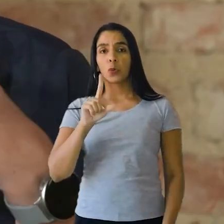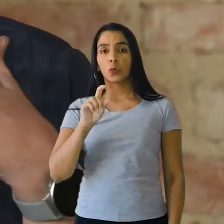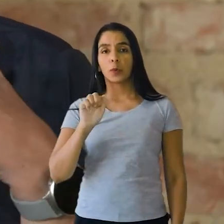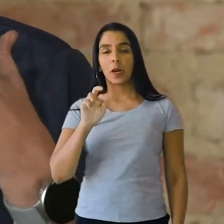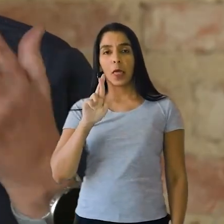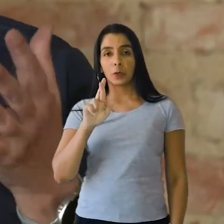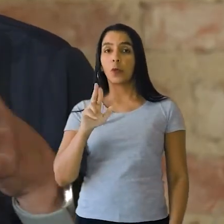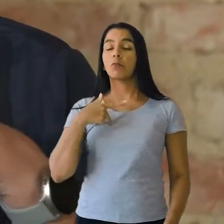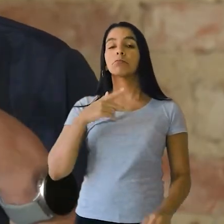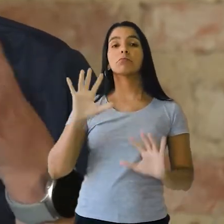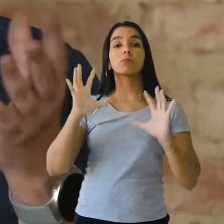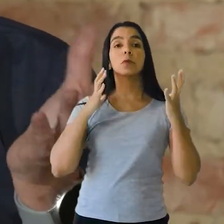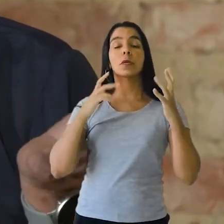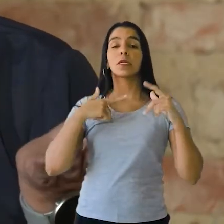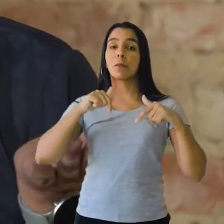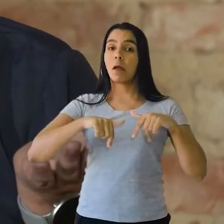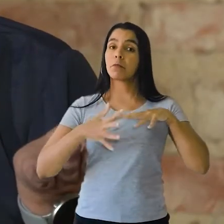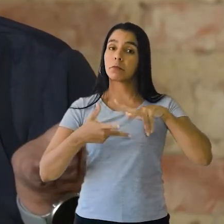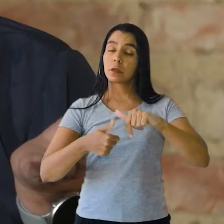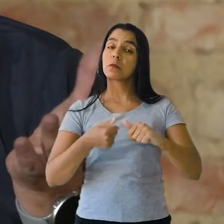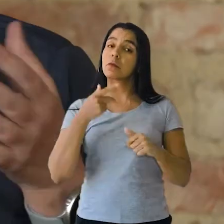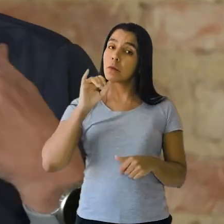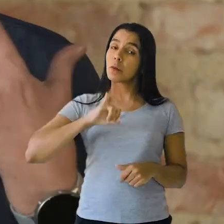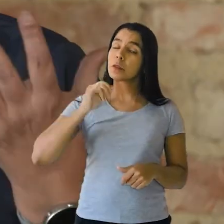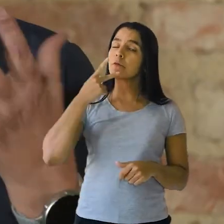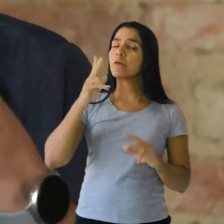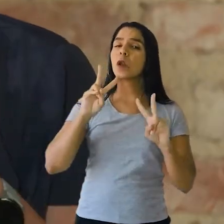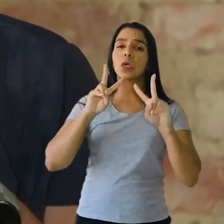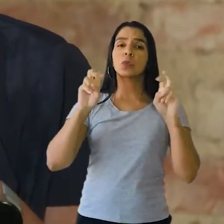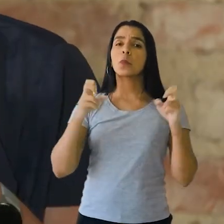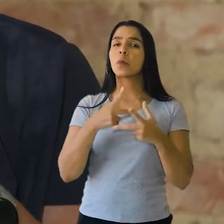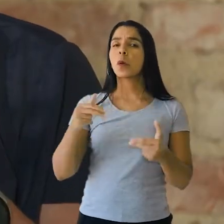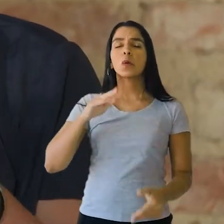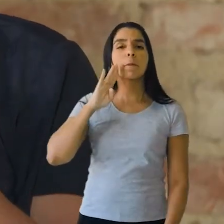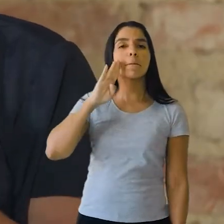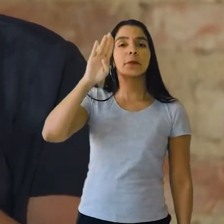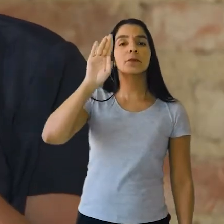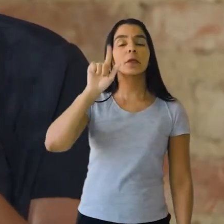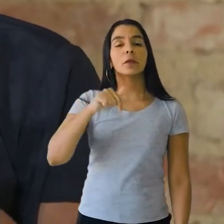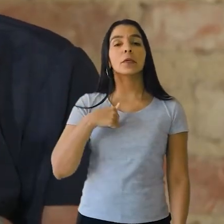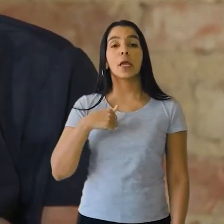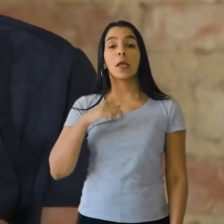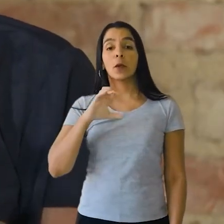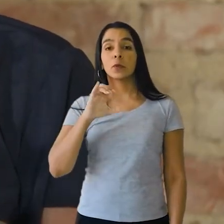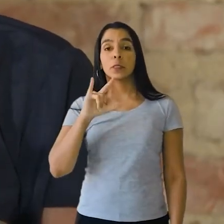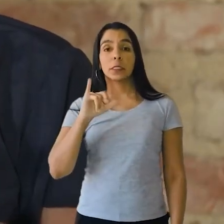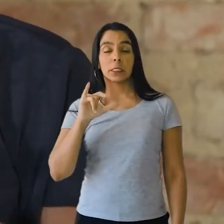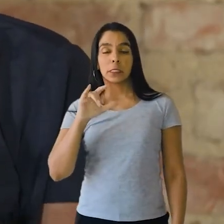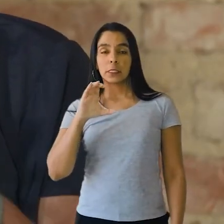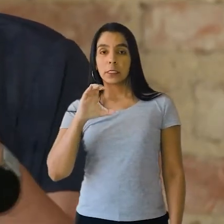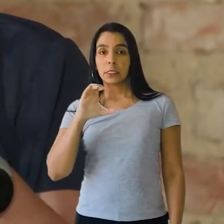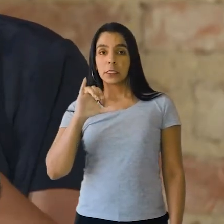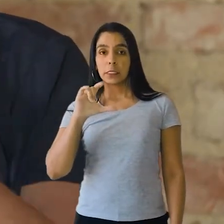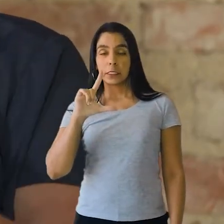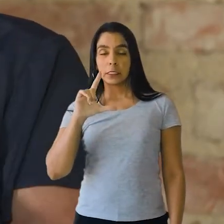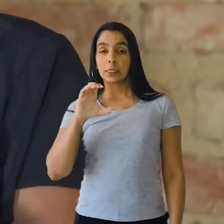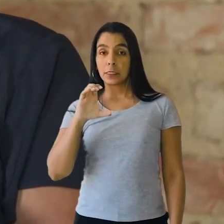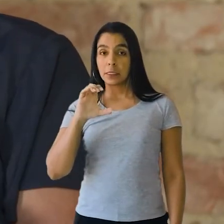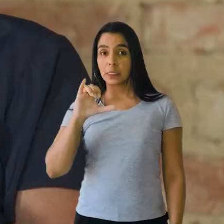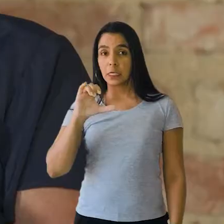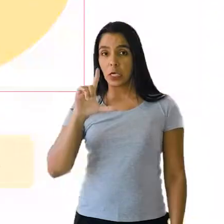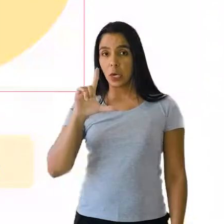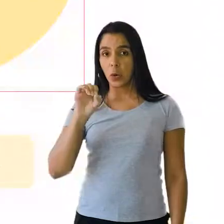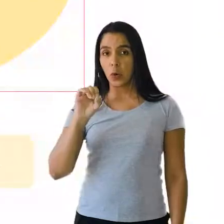os mecanismos moduladores do clima da Terra, mas vale aqui então ressaltar um aspecto fundamental, que é o ciclo